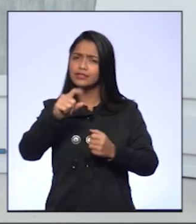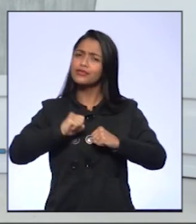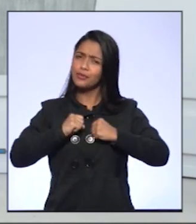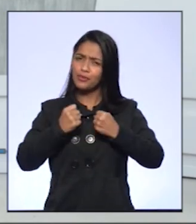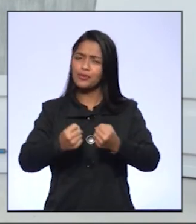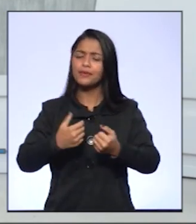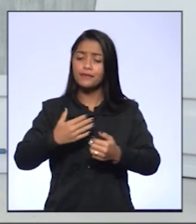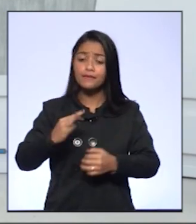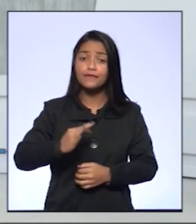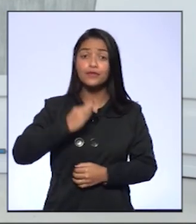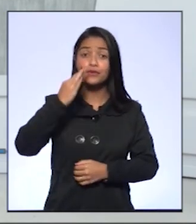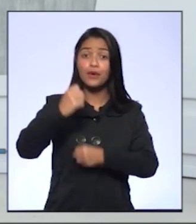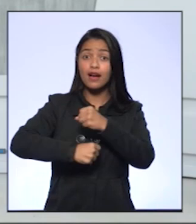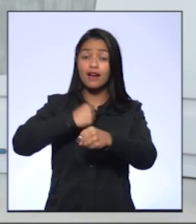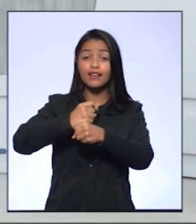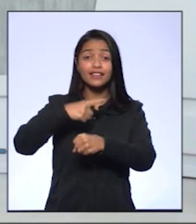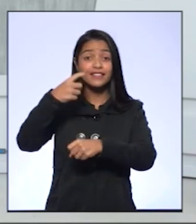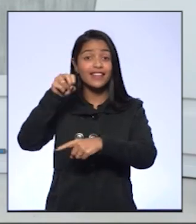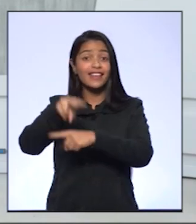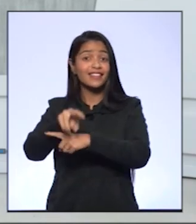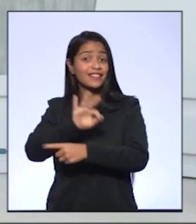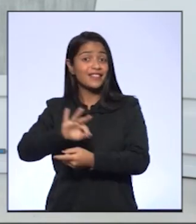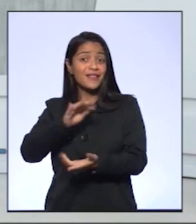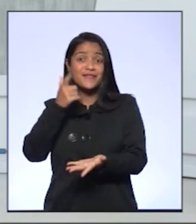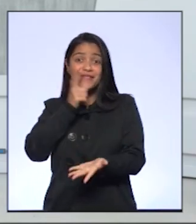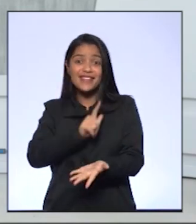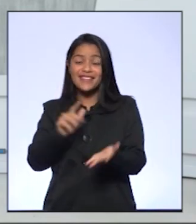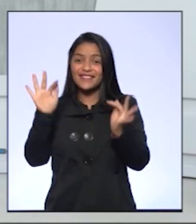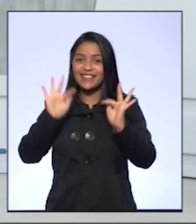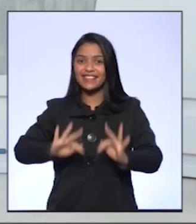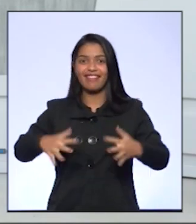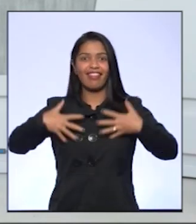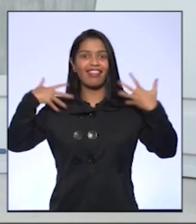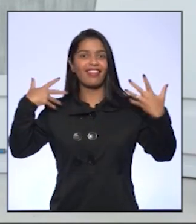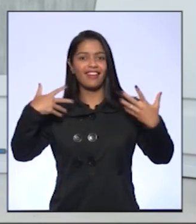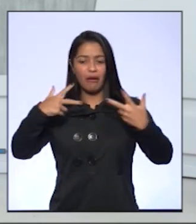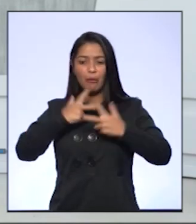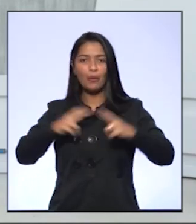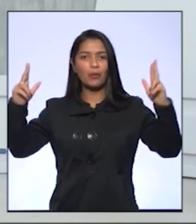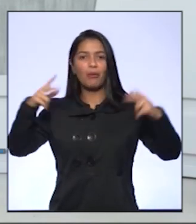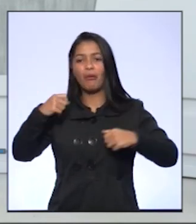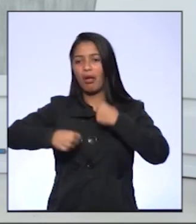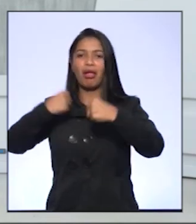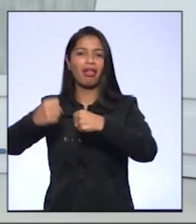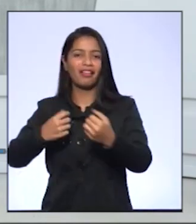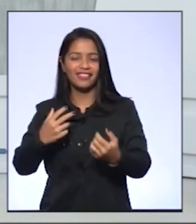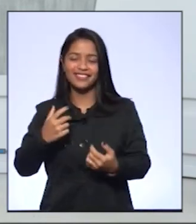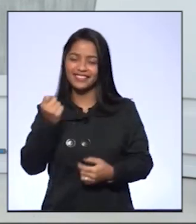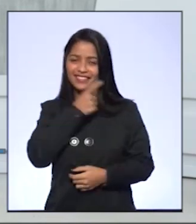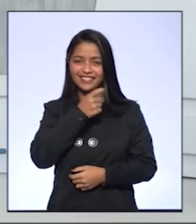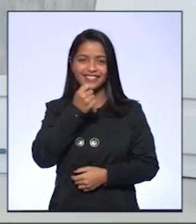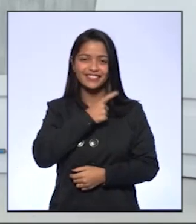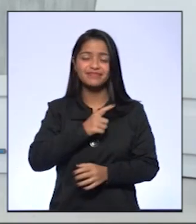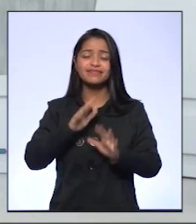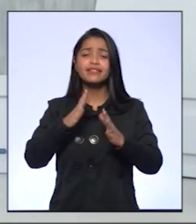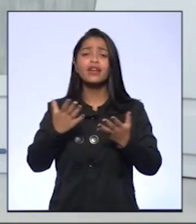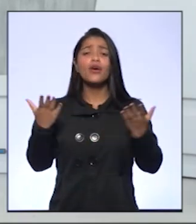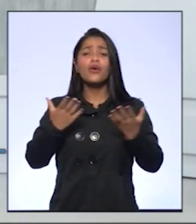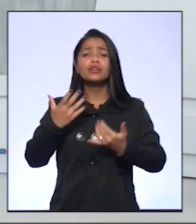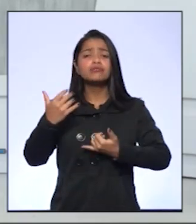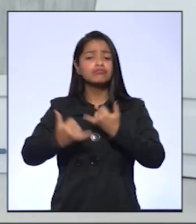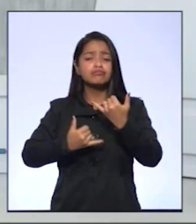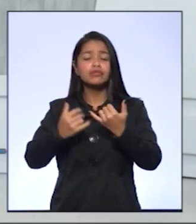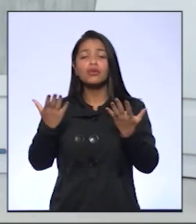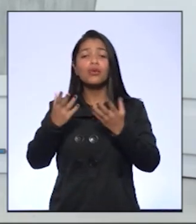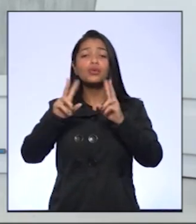que vem, mano, você já tá feliz nessa universidade, correndo pelado, beleza? Saca só, qual que é o assunto de hoje? O que a gente vai